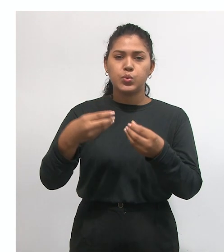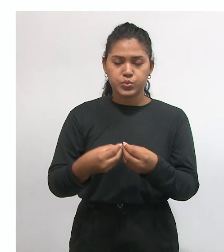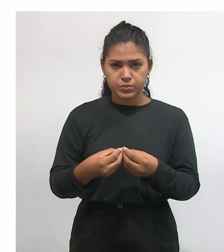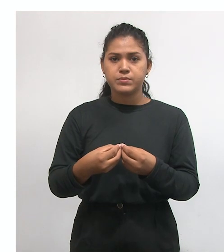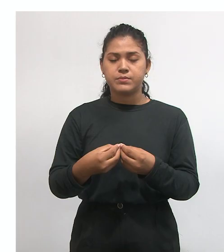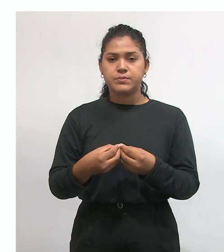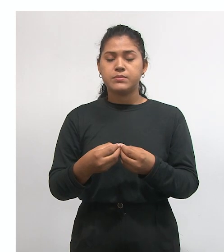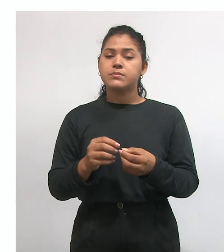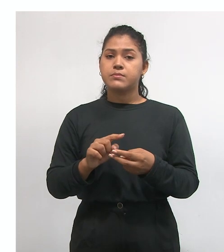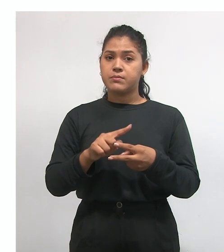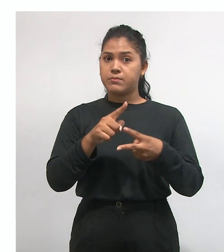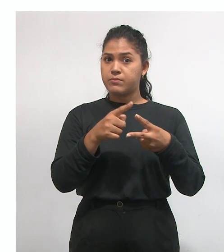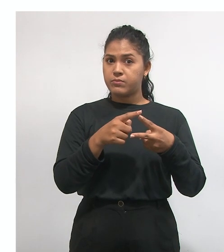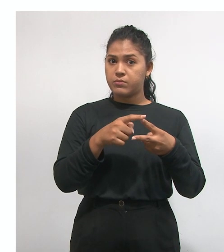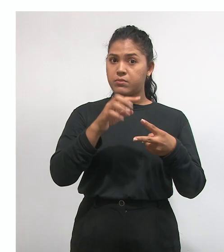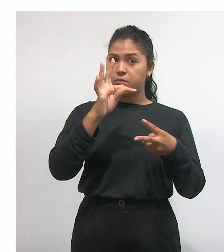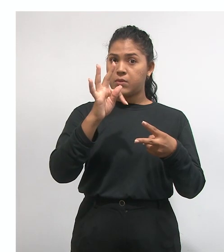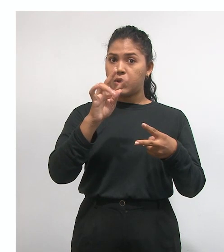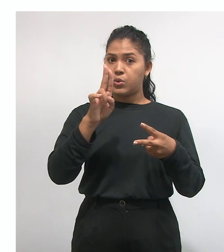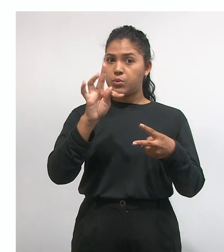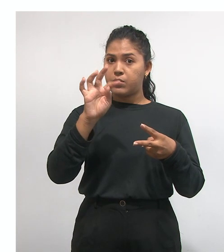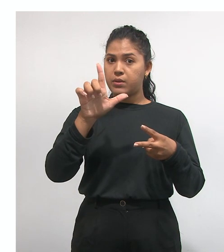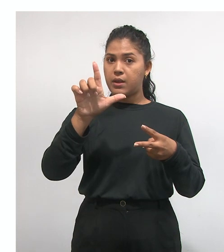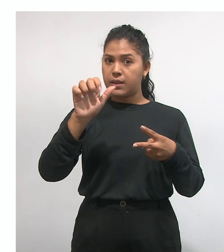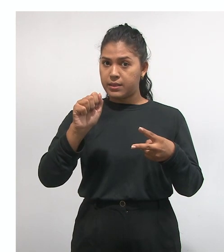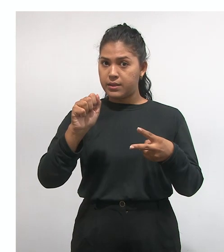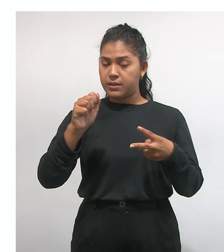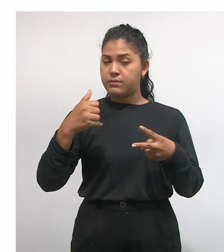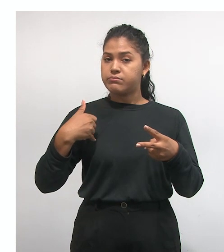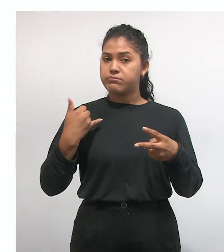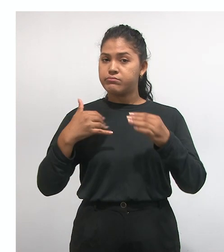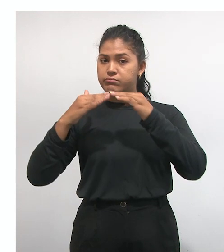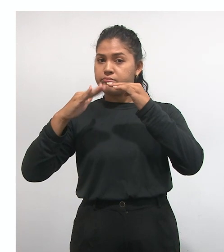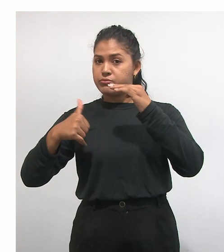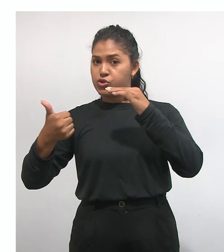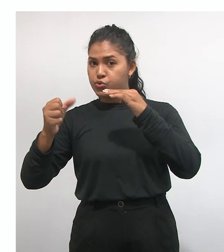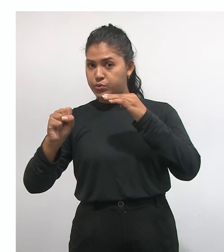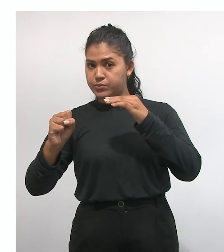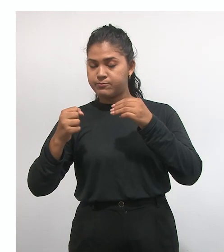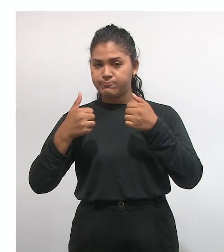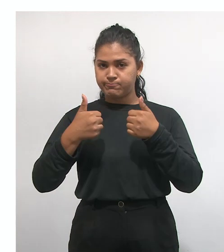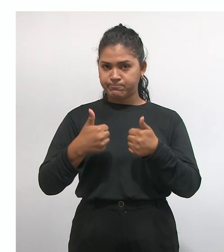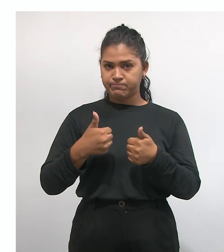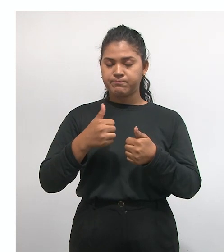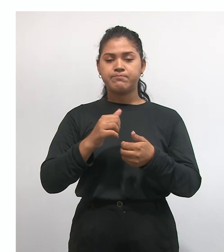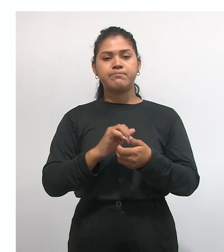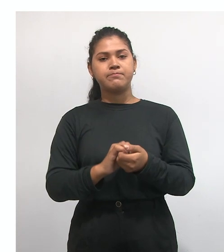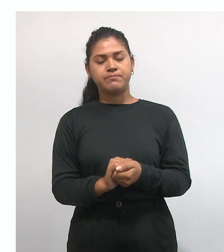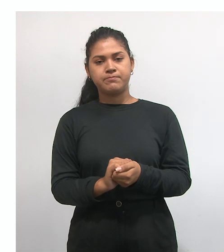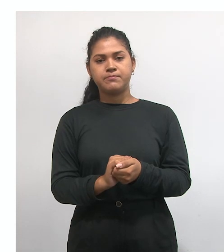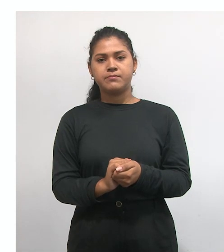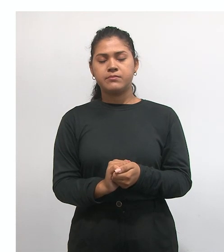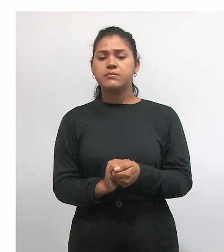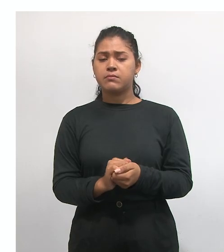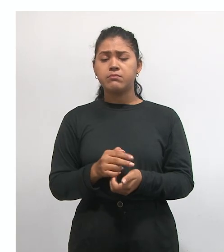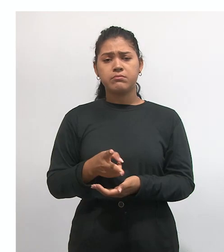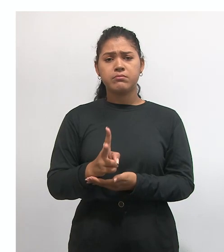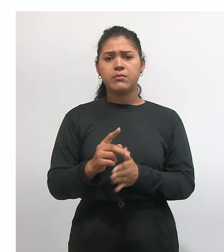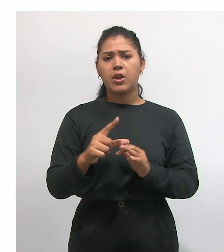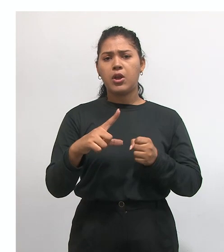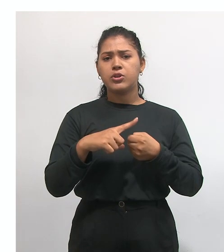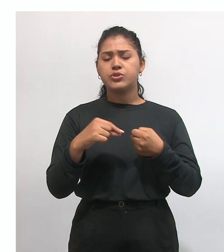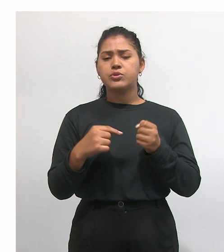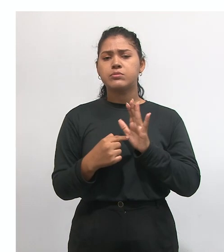menor de idade e curatela para maiores, tá? E olha só, ainda aqui dentro do artigo